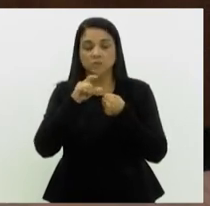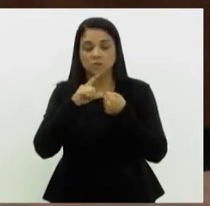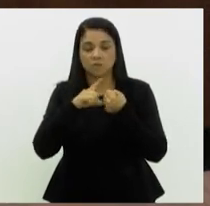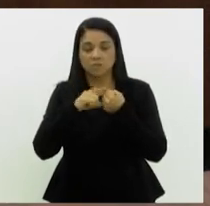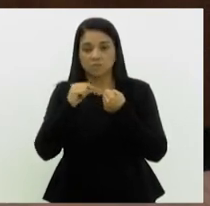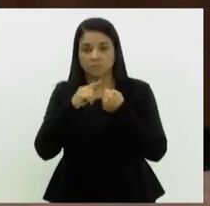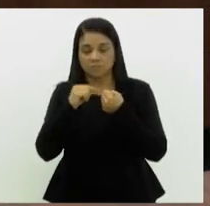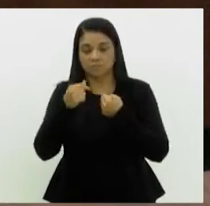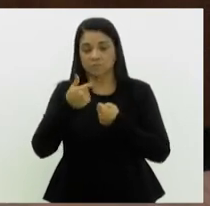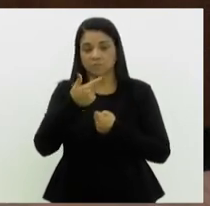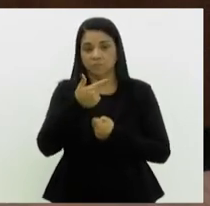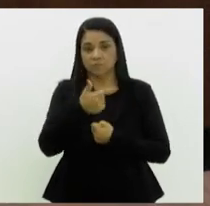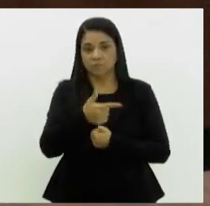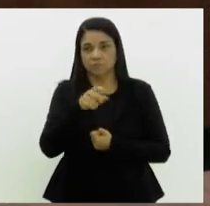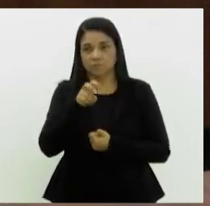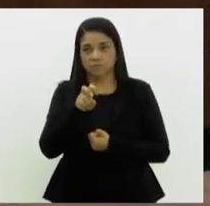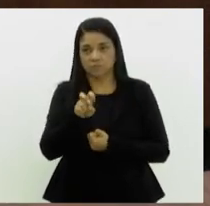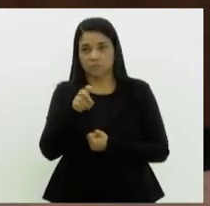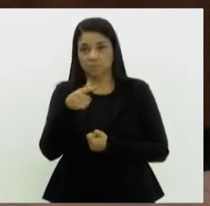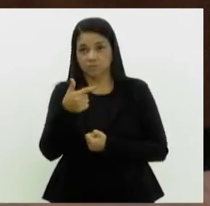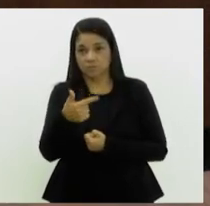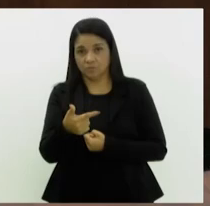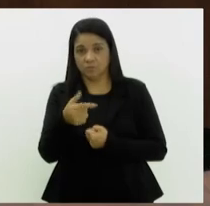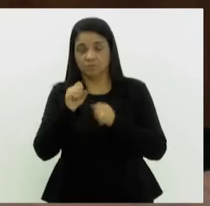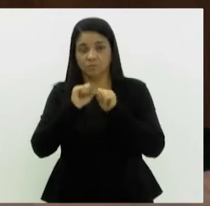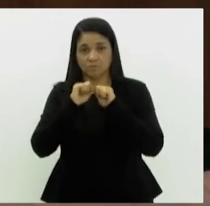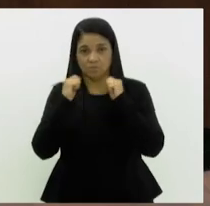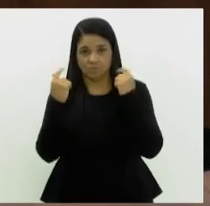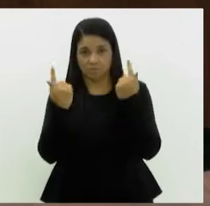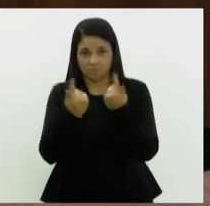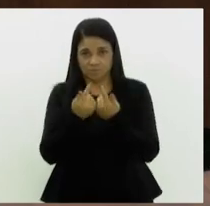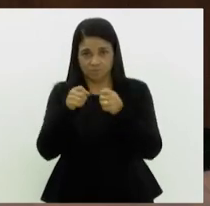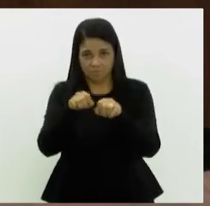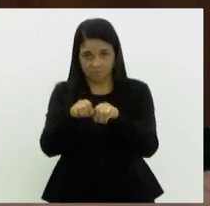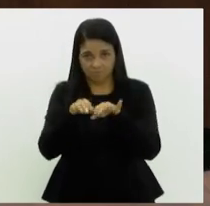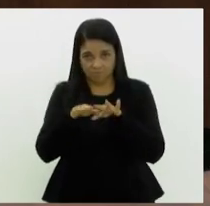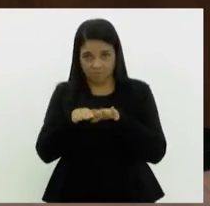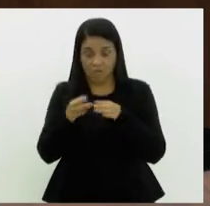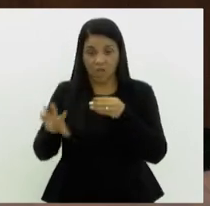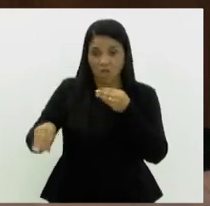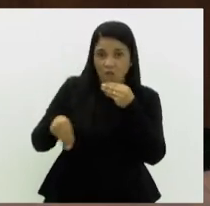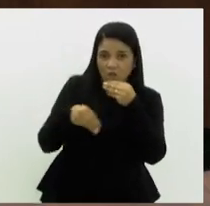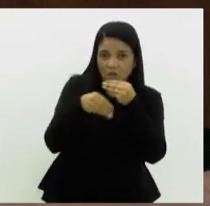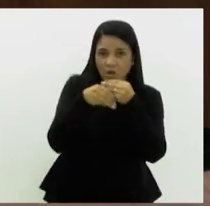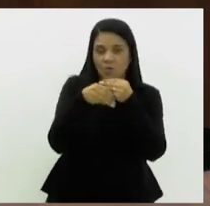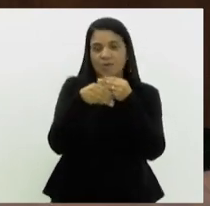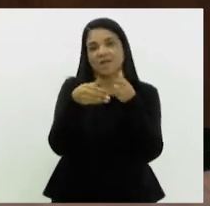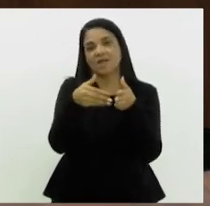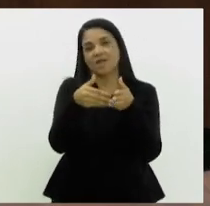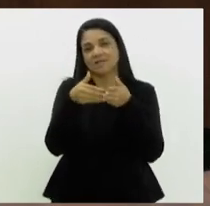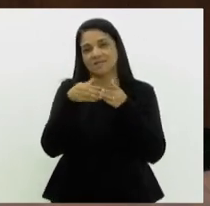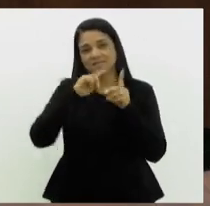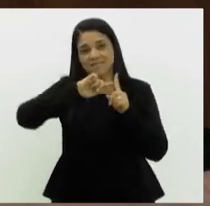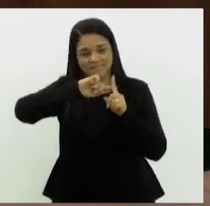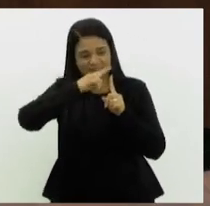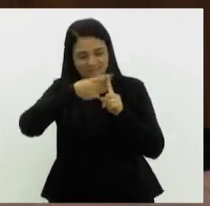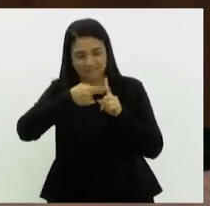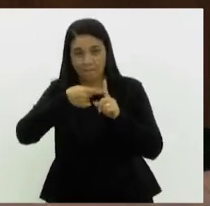da Assembleia Legislativa do Estado do Rio de Janeiro para incluir a previsão de licença maternidade e